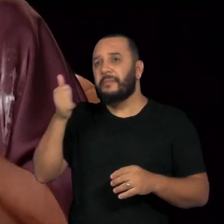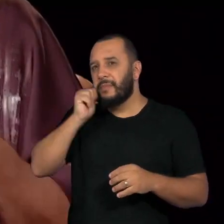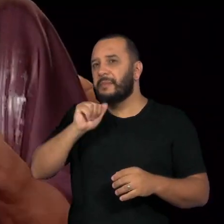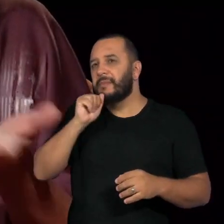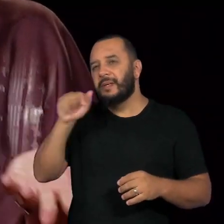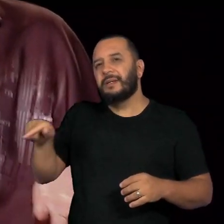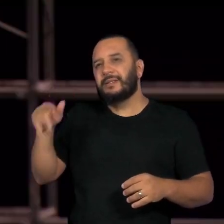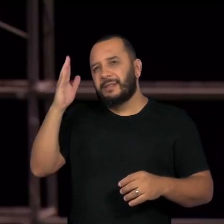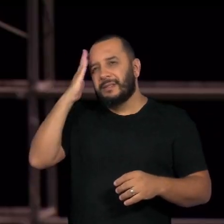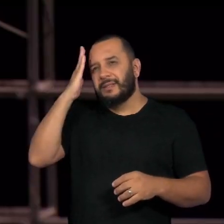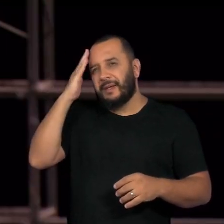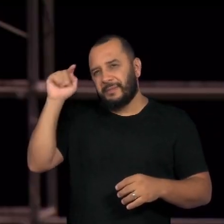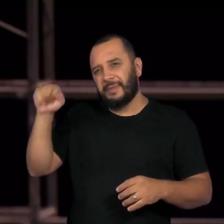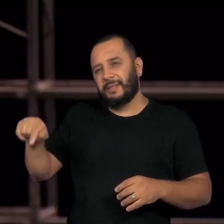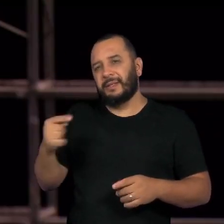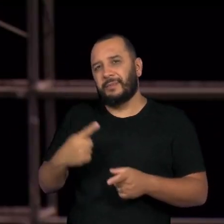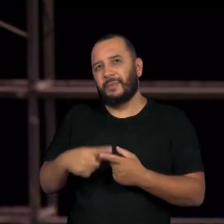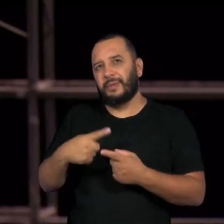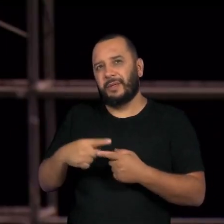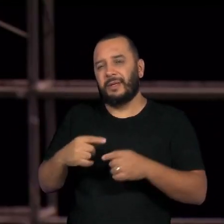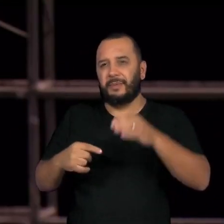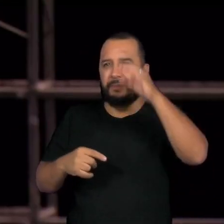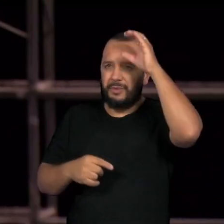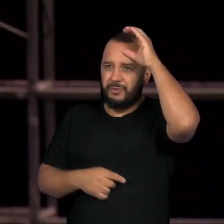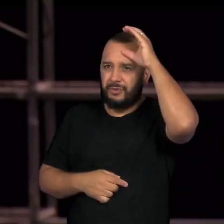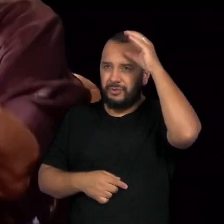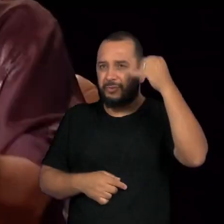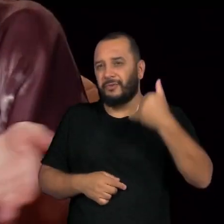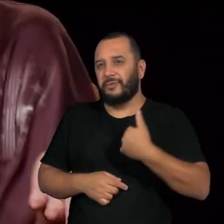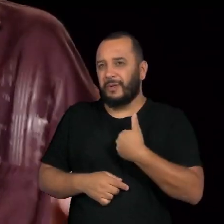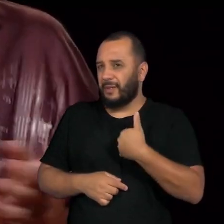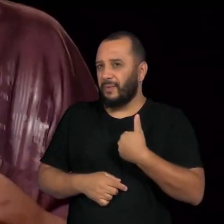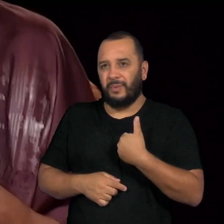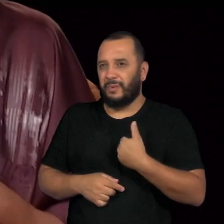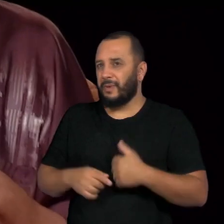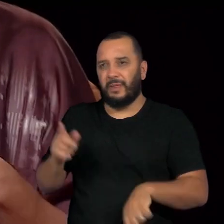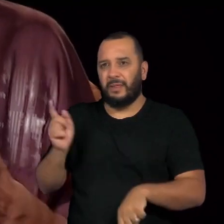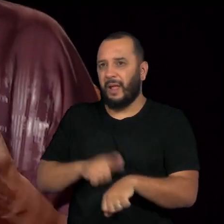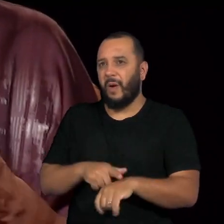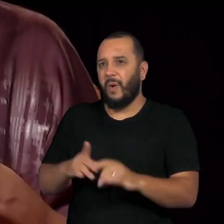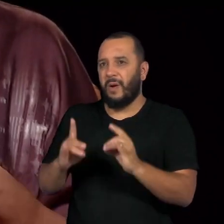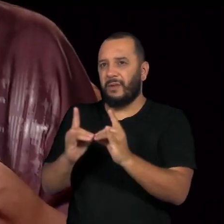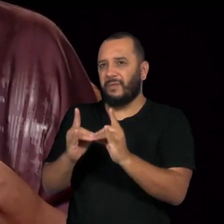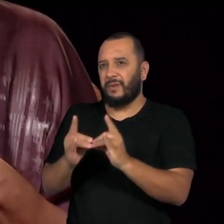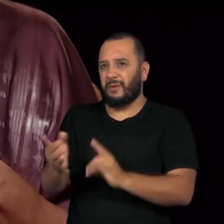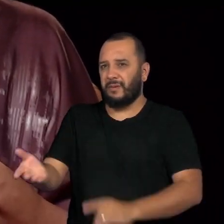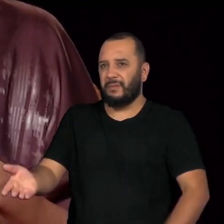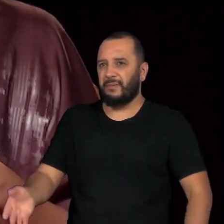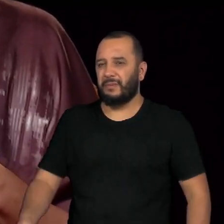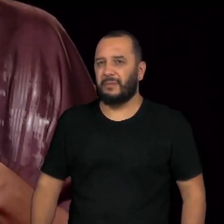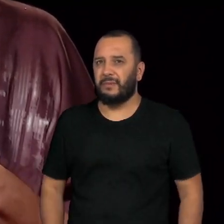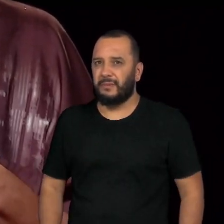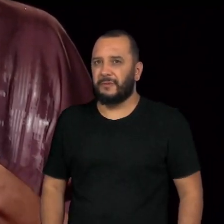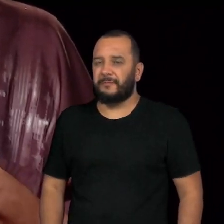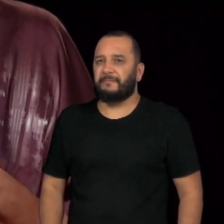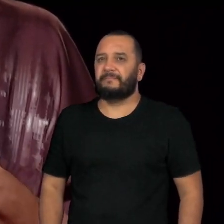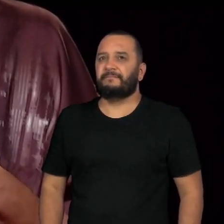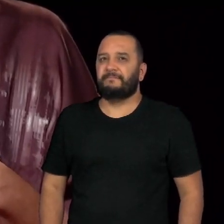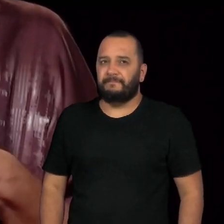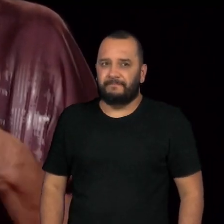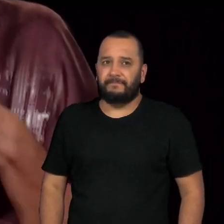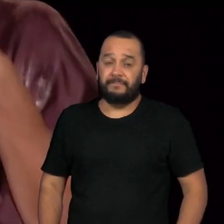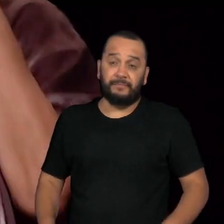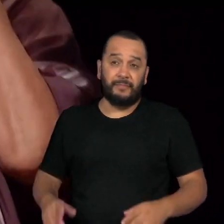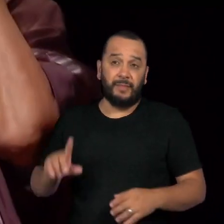sabia, né, porque meu tio vai contar isso, né, naquele dia. E